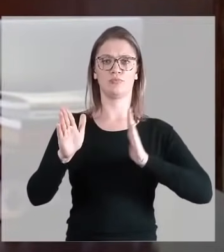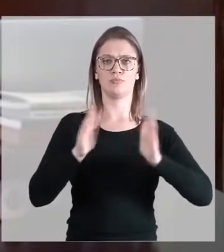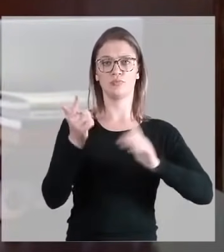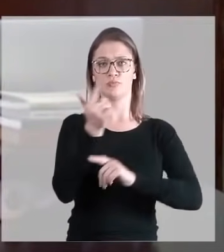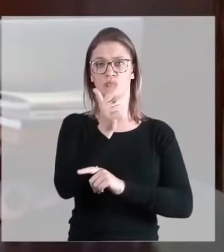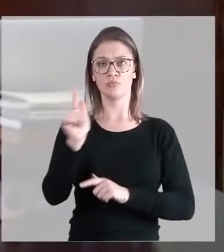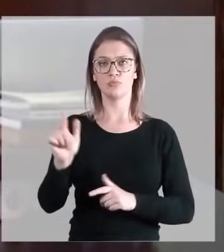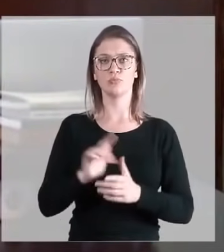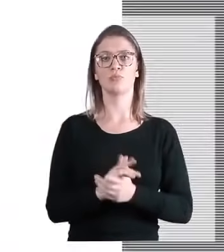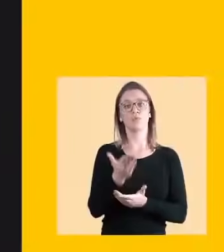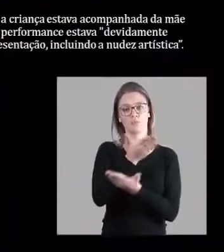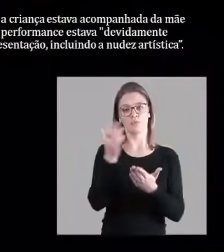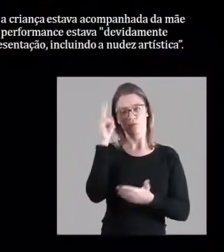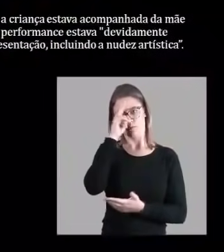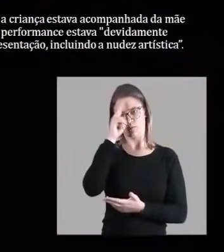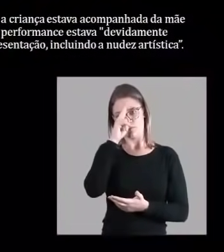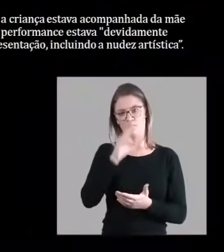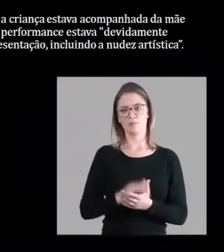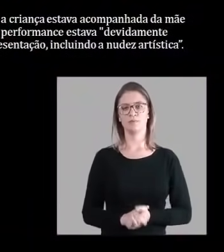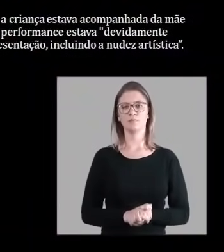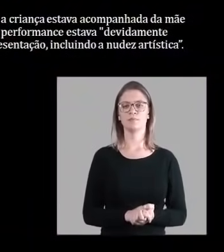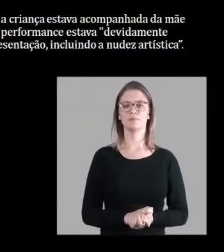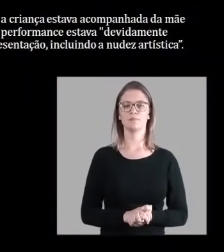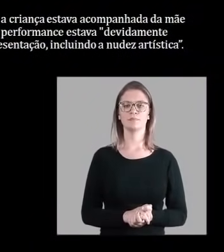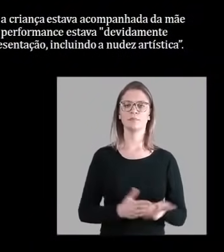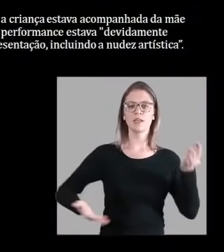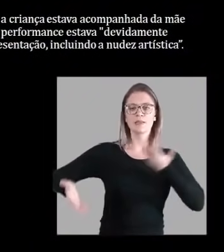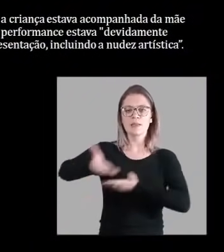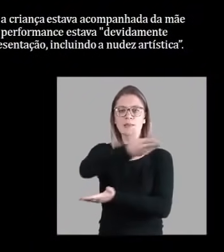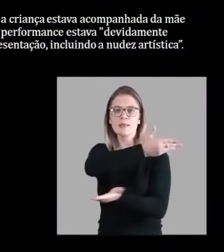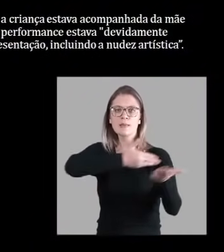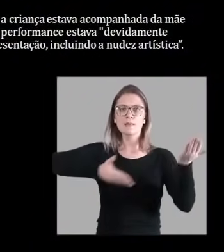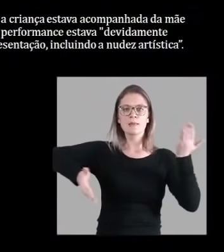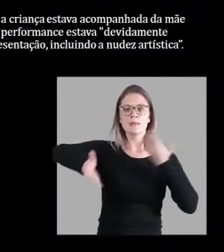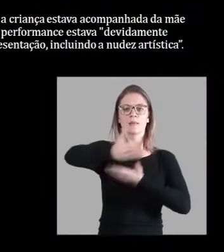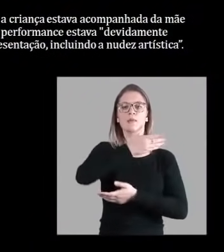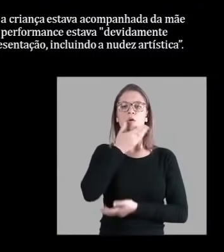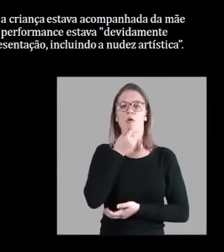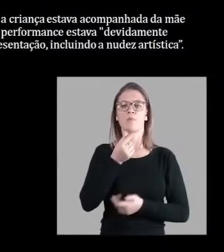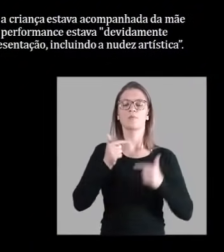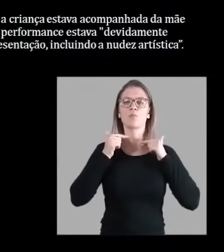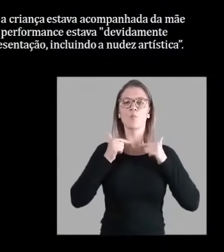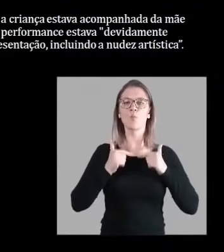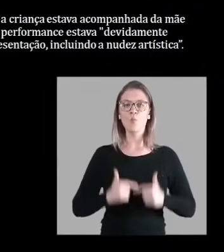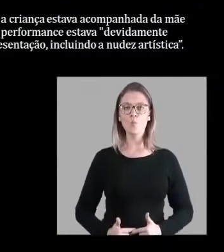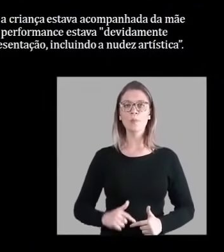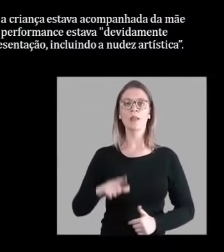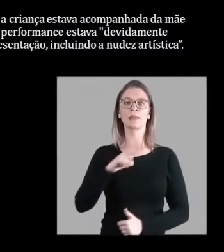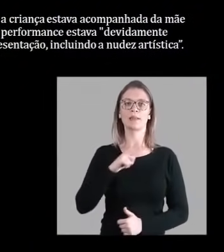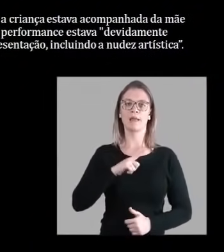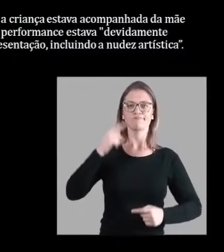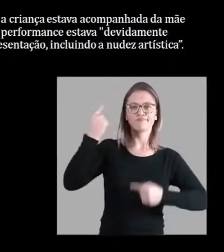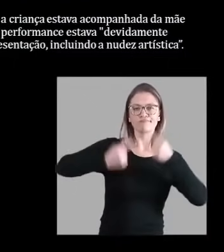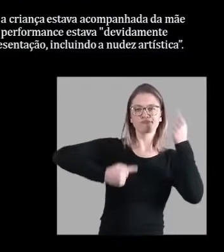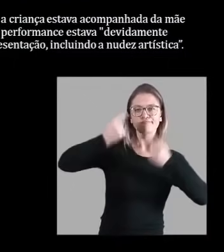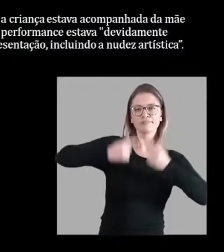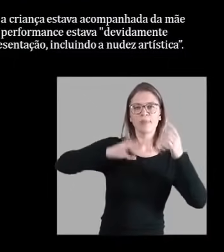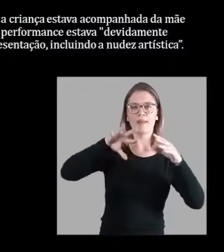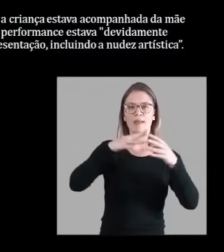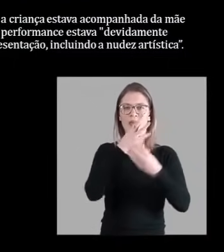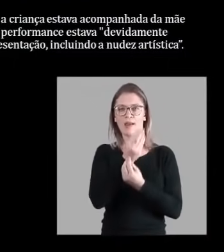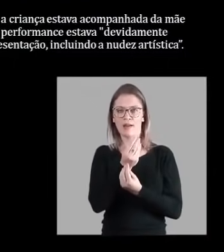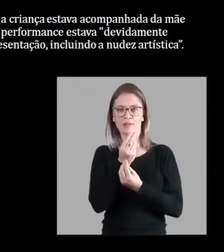os senhores com certeza se lembram. Interação de criança com homem nu gera polêmica em exposição no Museu de Arte